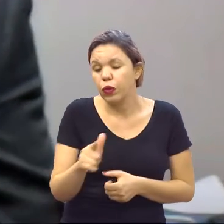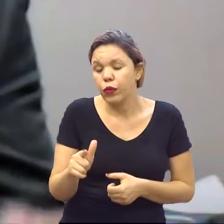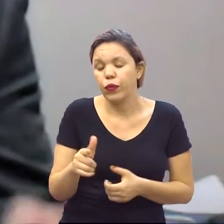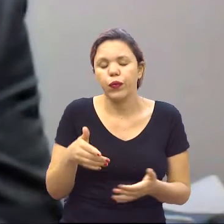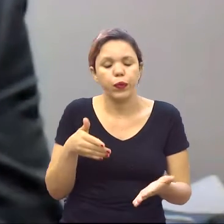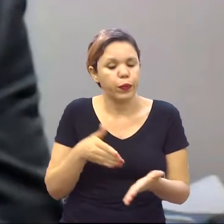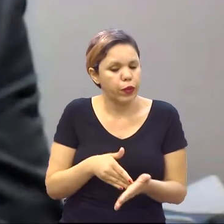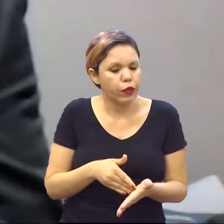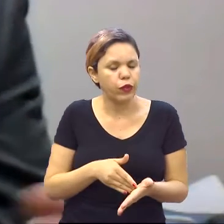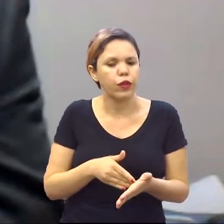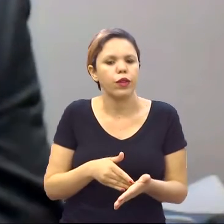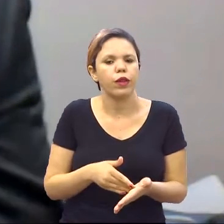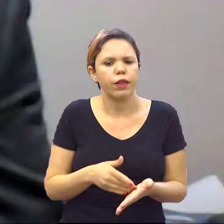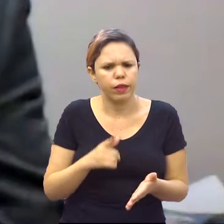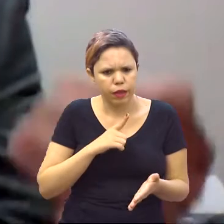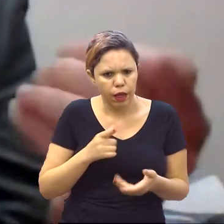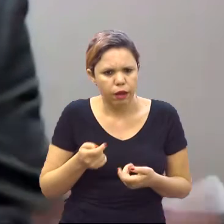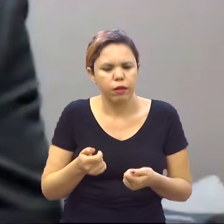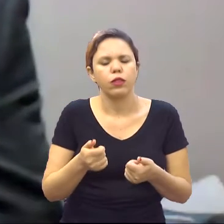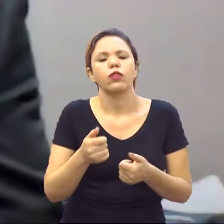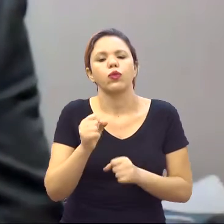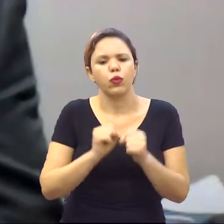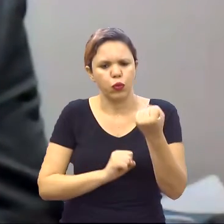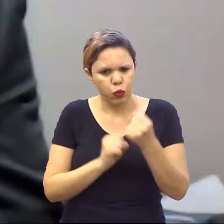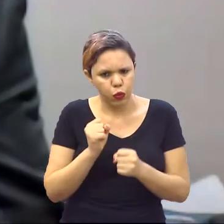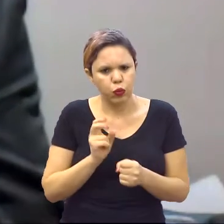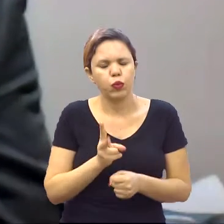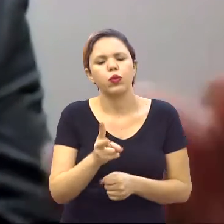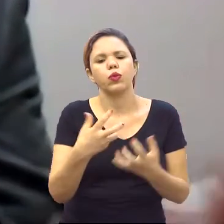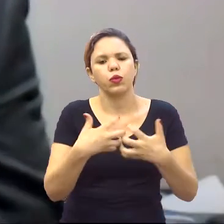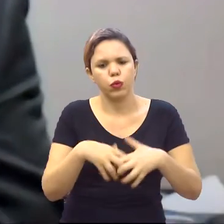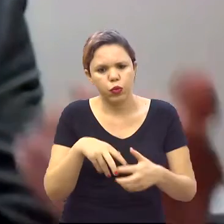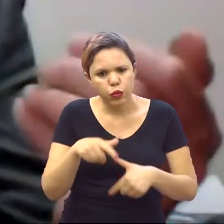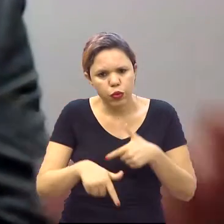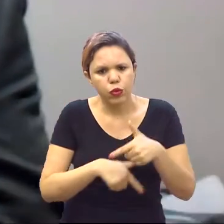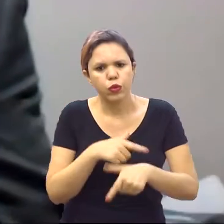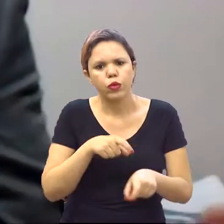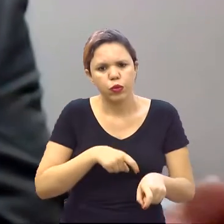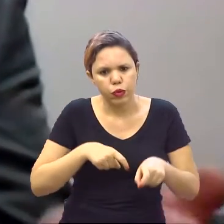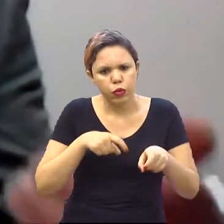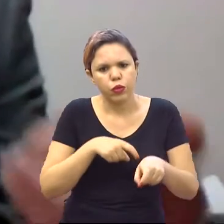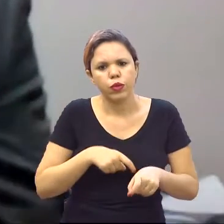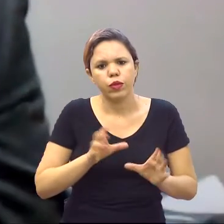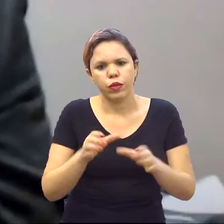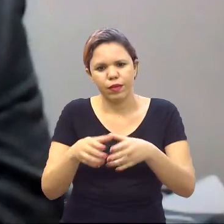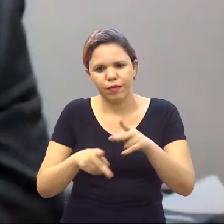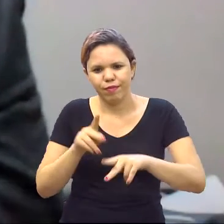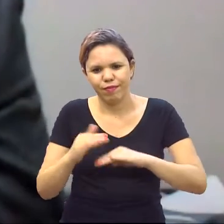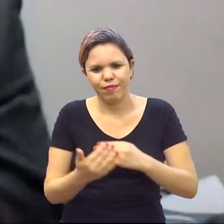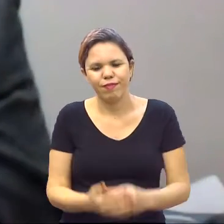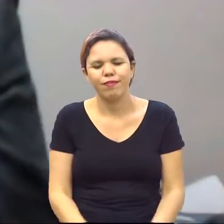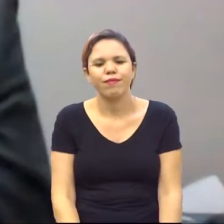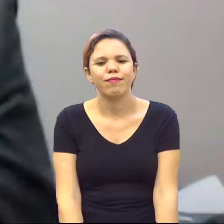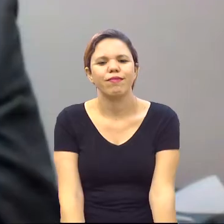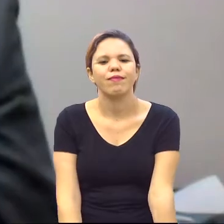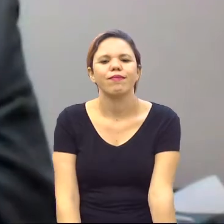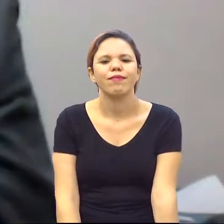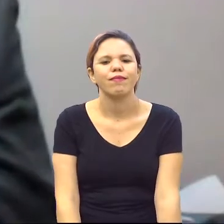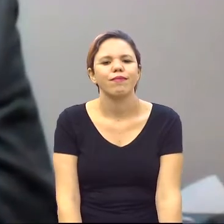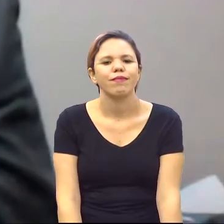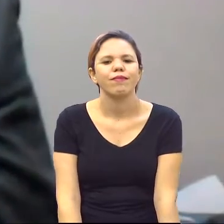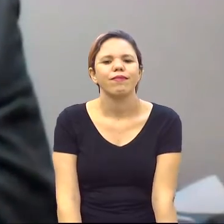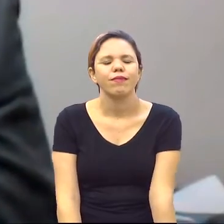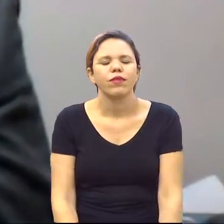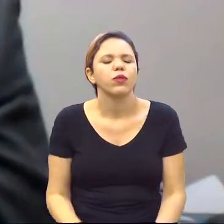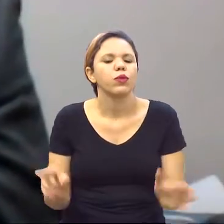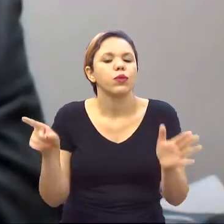nenhum tipo de impedimento em garantir indústria funcionando, agricultura irrigada e comunidade servida. Uma última